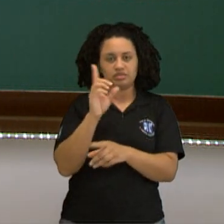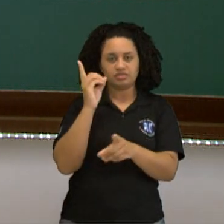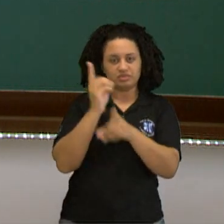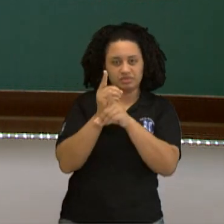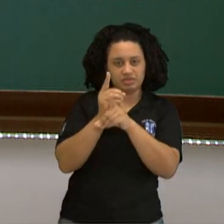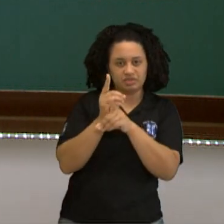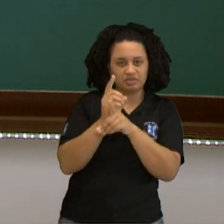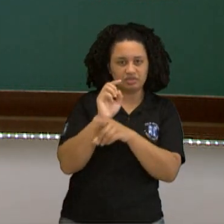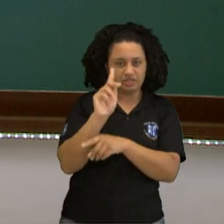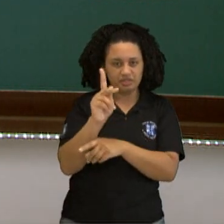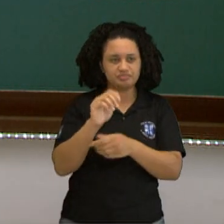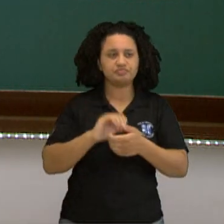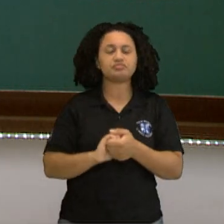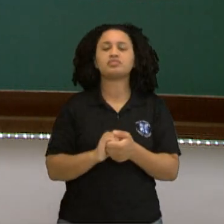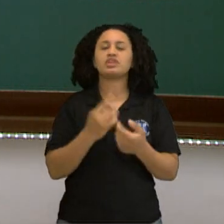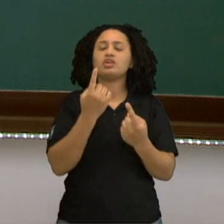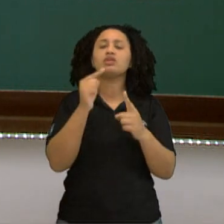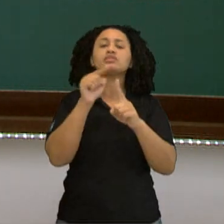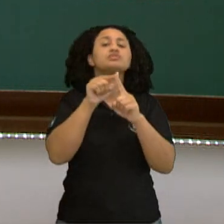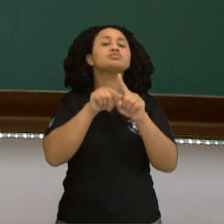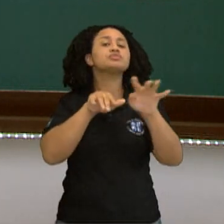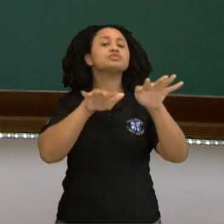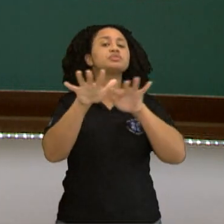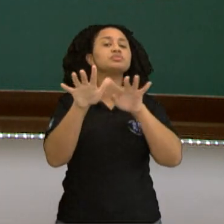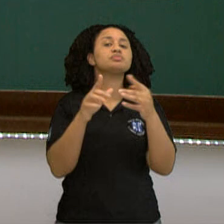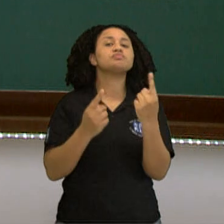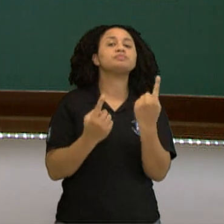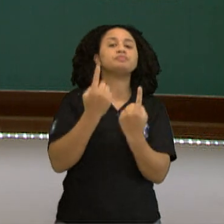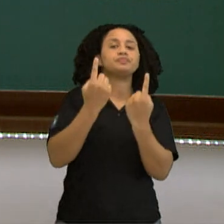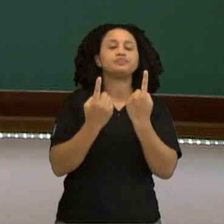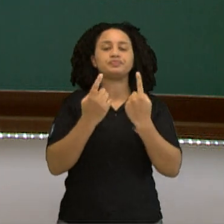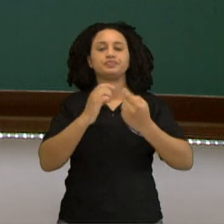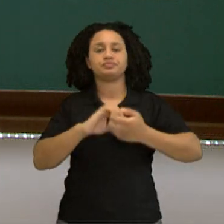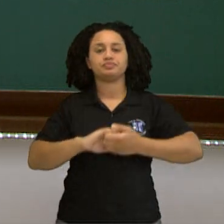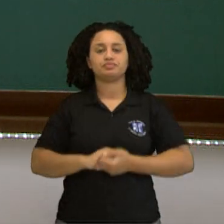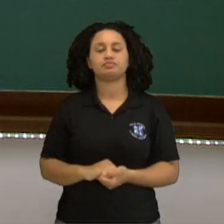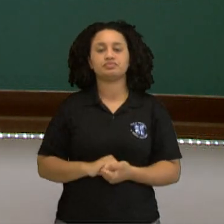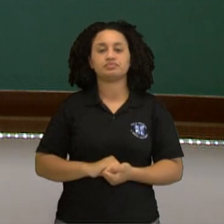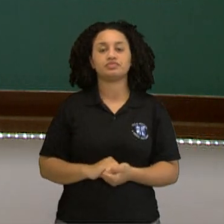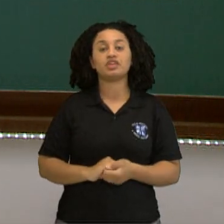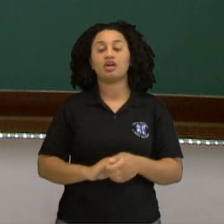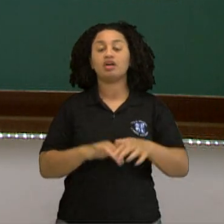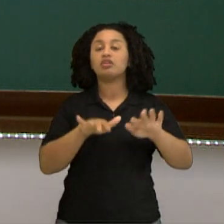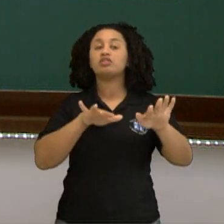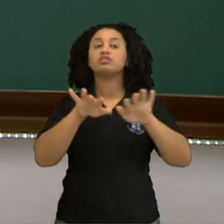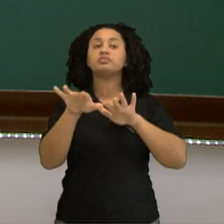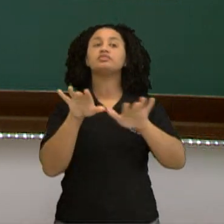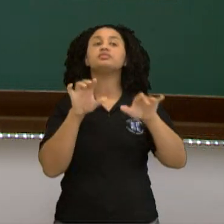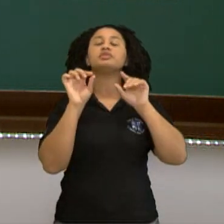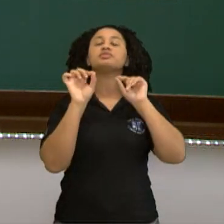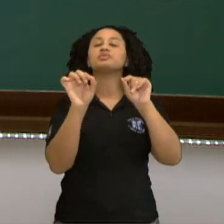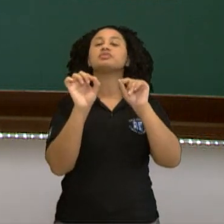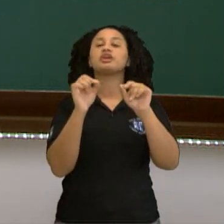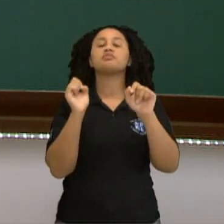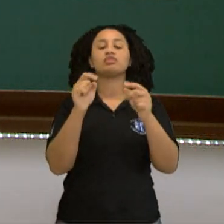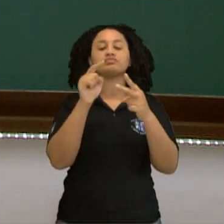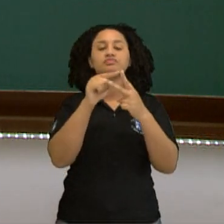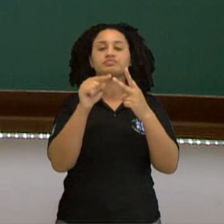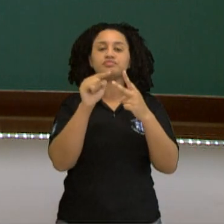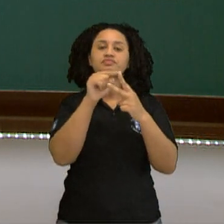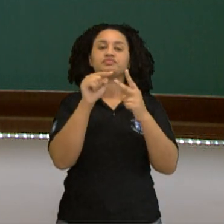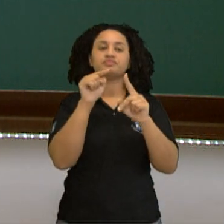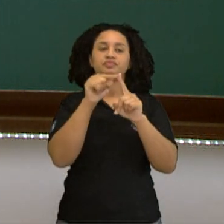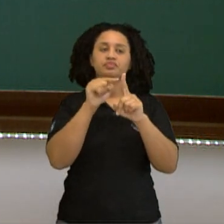Tranquilidade? Agora vamos classificar o movimento. Bem, o movimento, certo, a gente pode classificar da seguinte